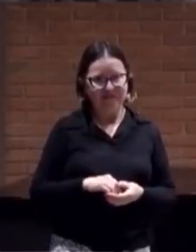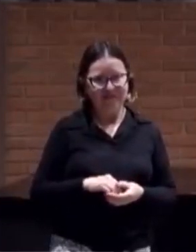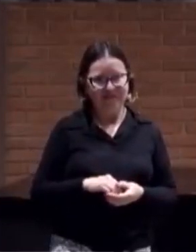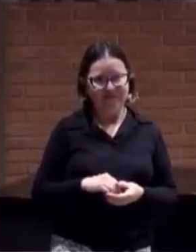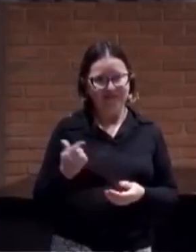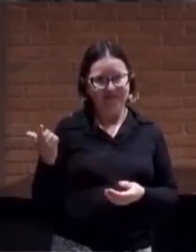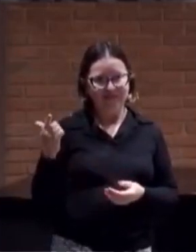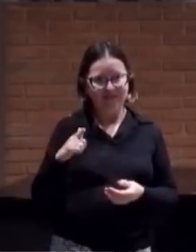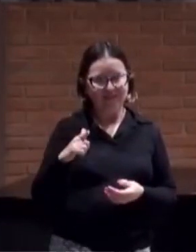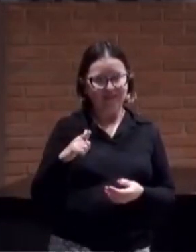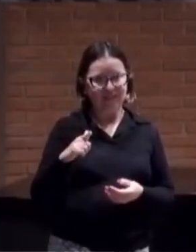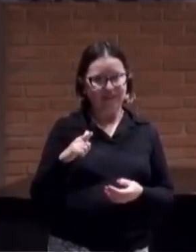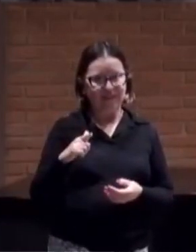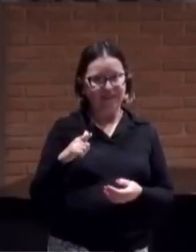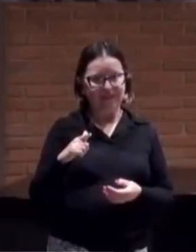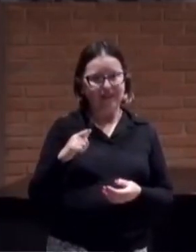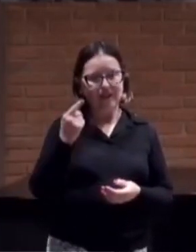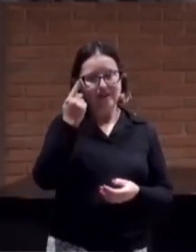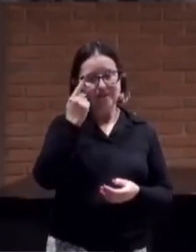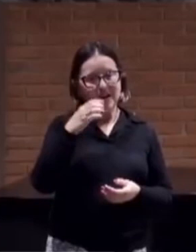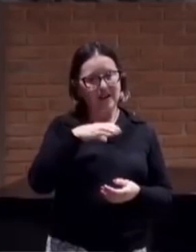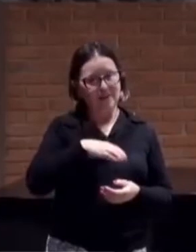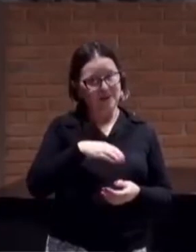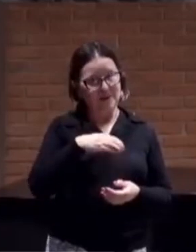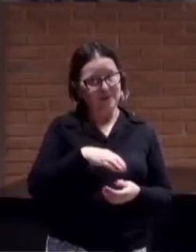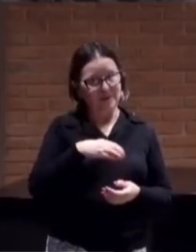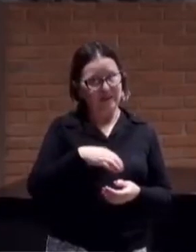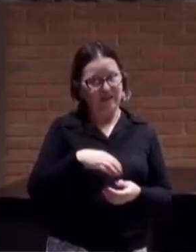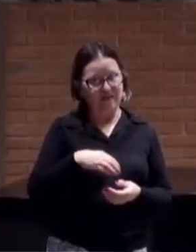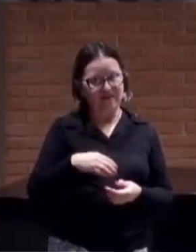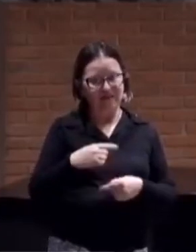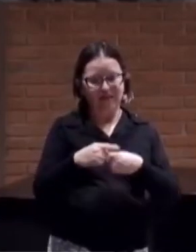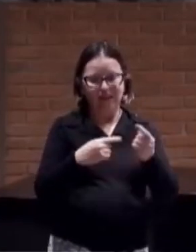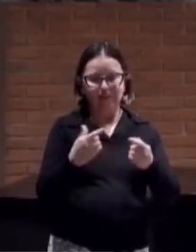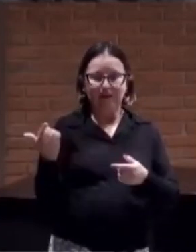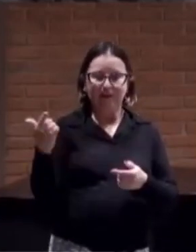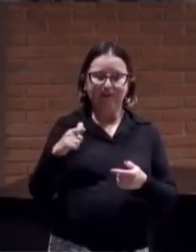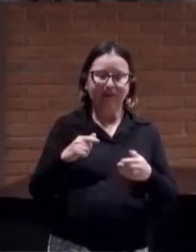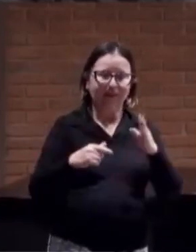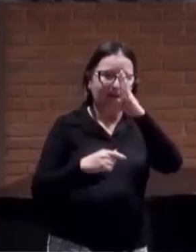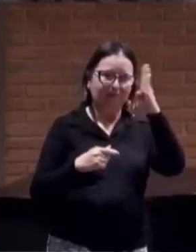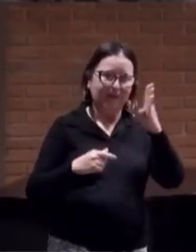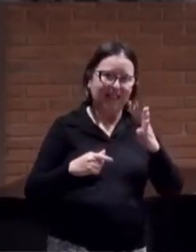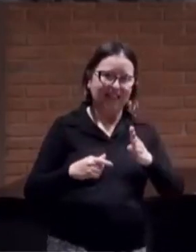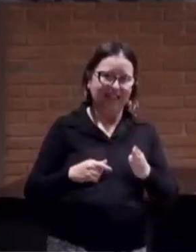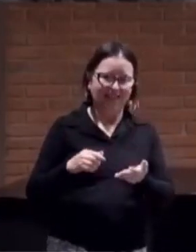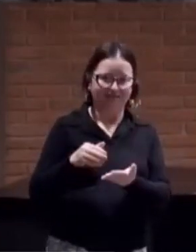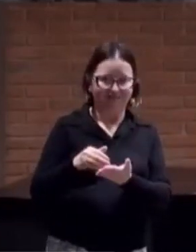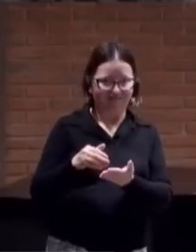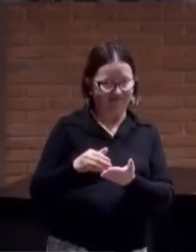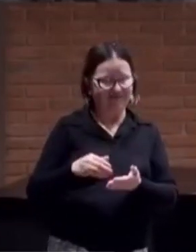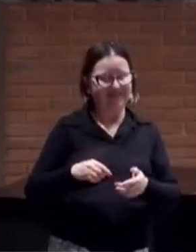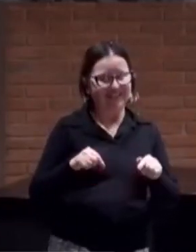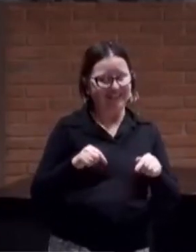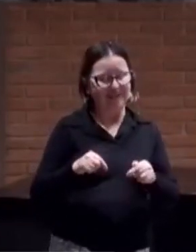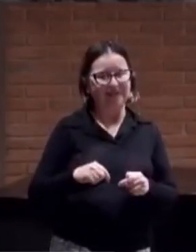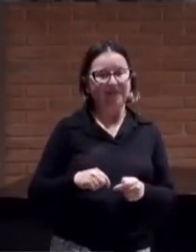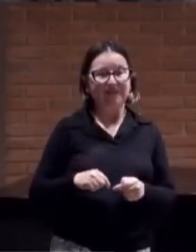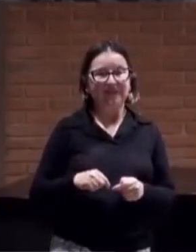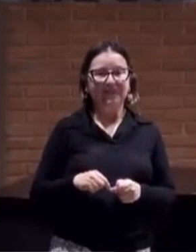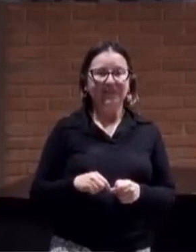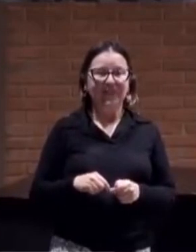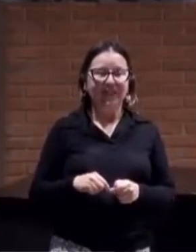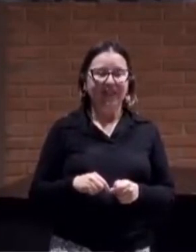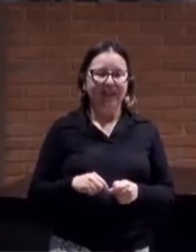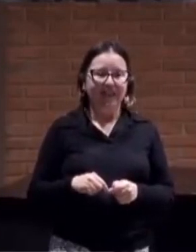veio para Portugal, como degradado veio para o Brasil, e aqui formou-se